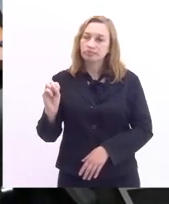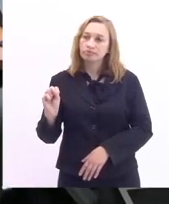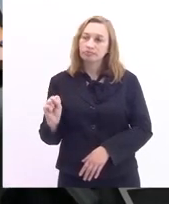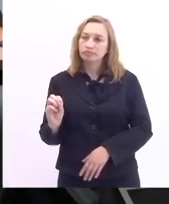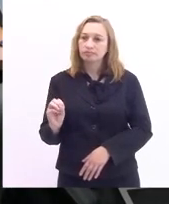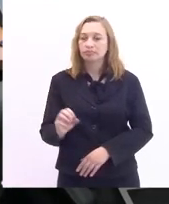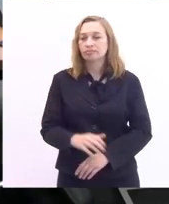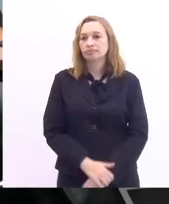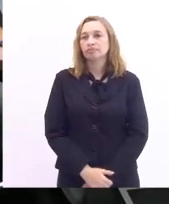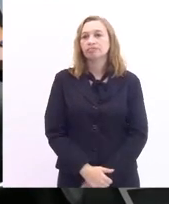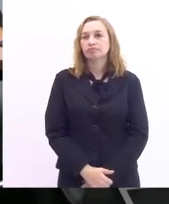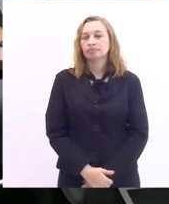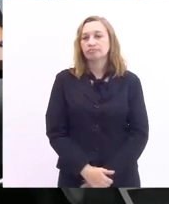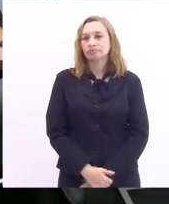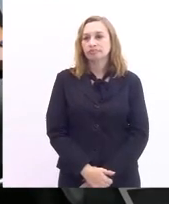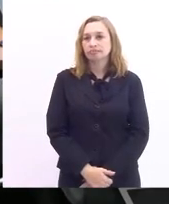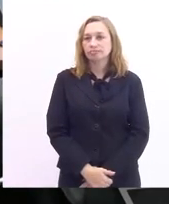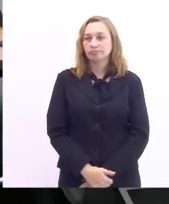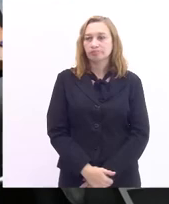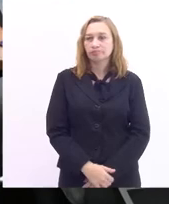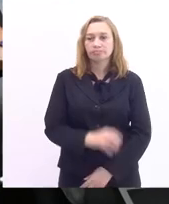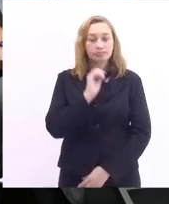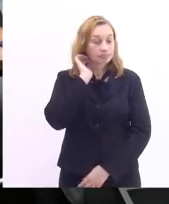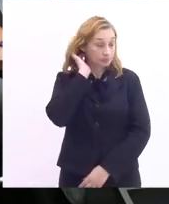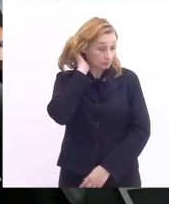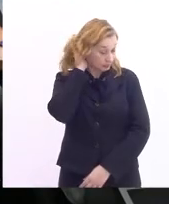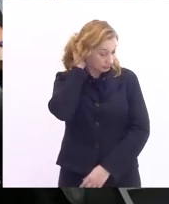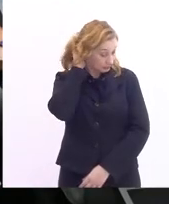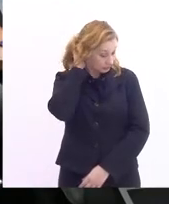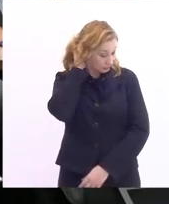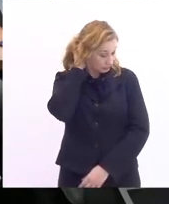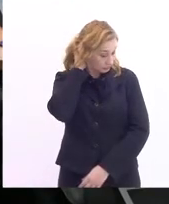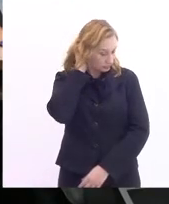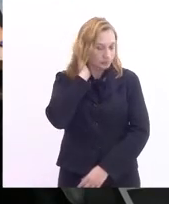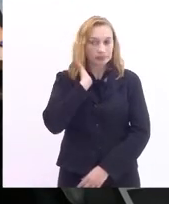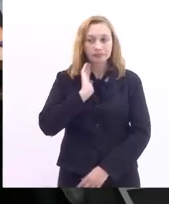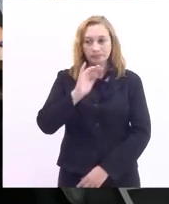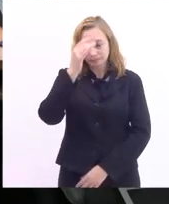G1 E aí